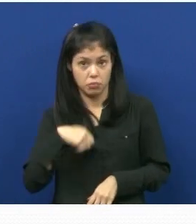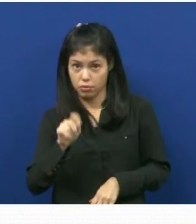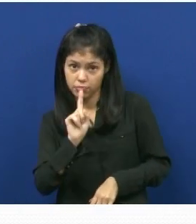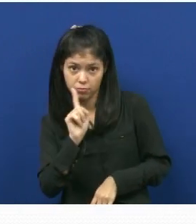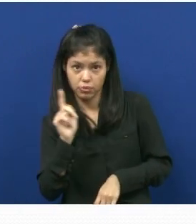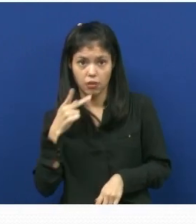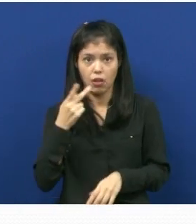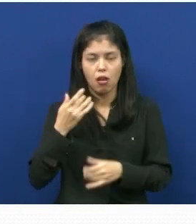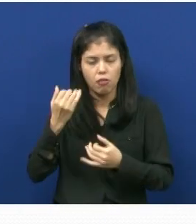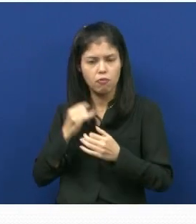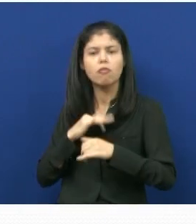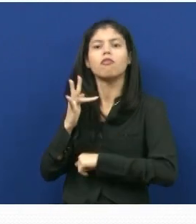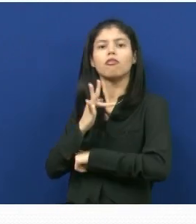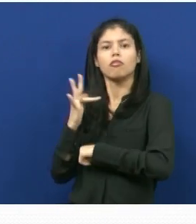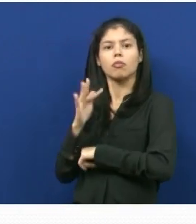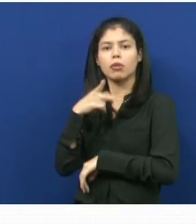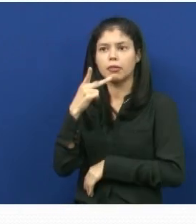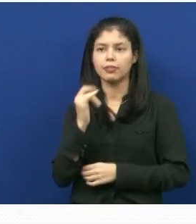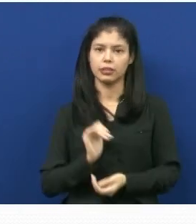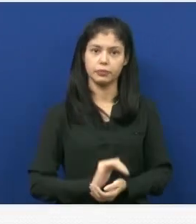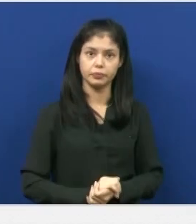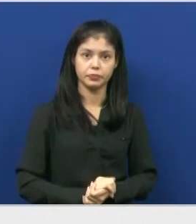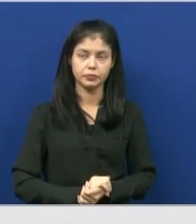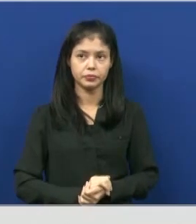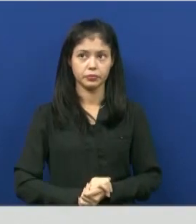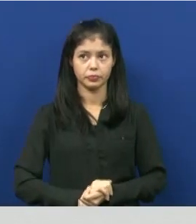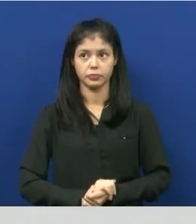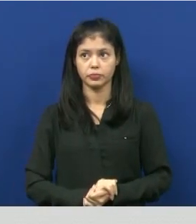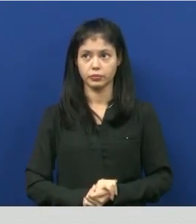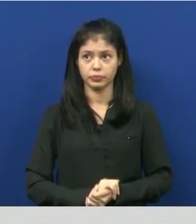necessitam formalidade no seu tratamento.